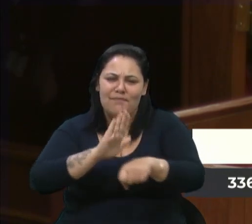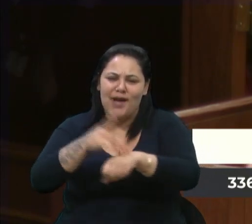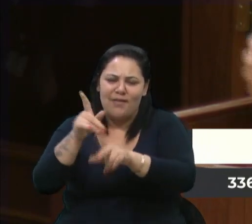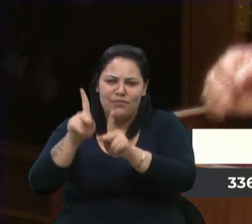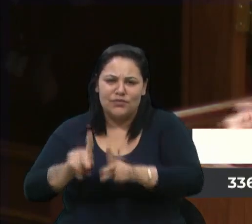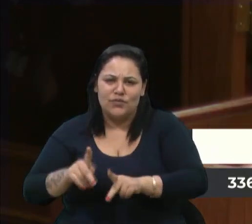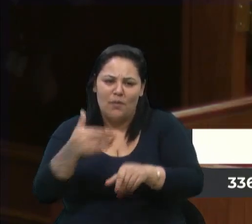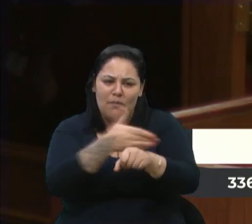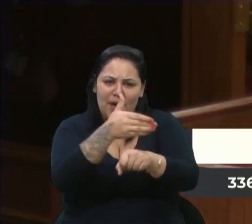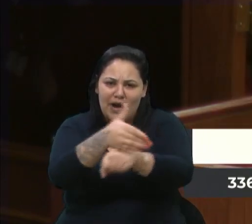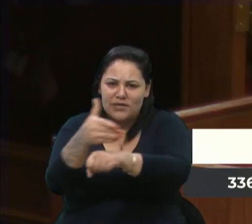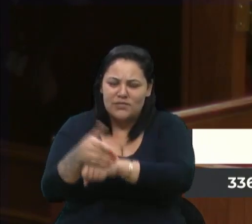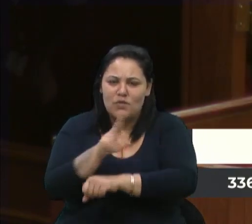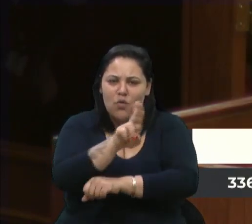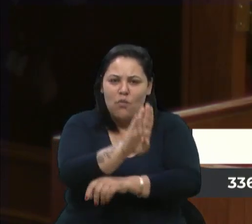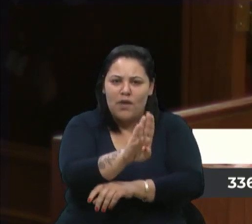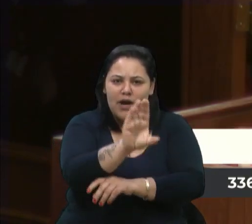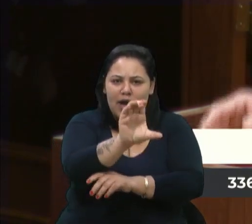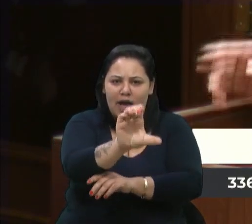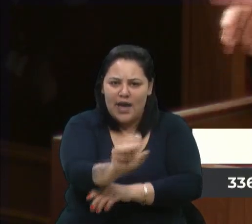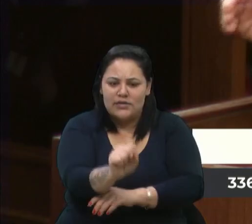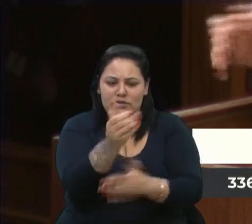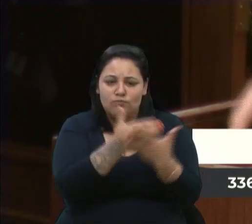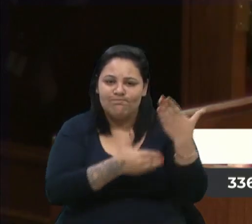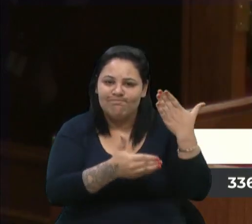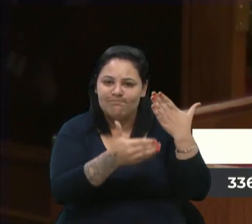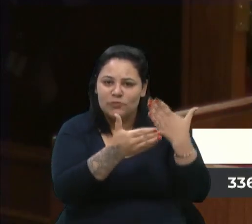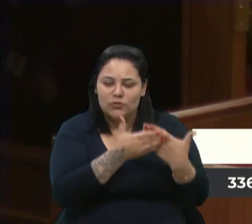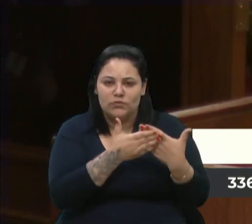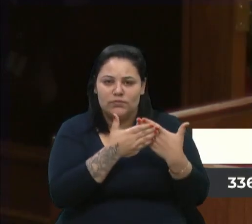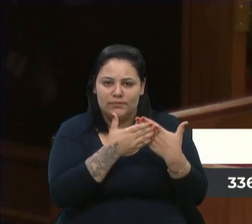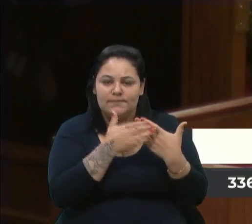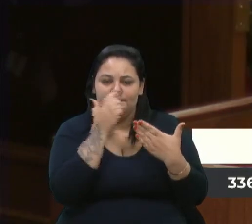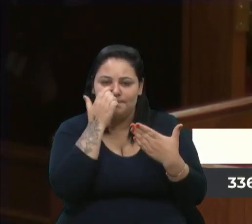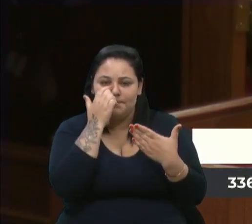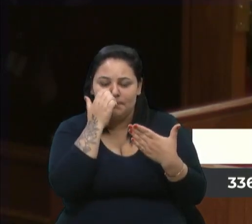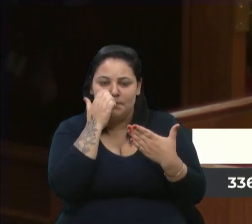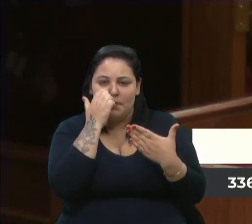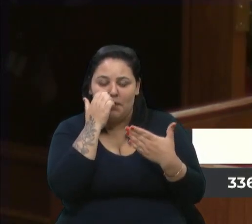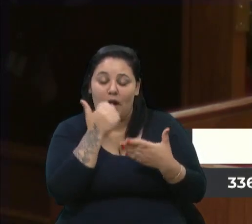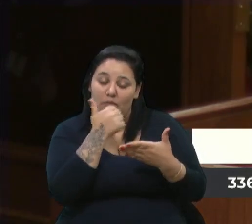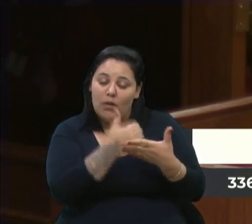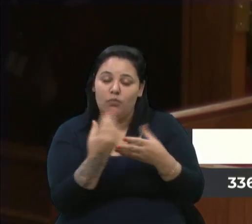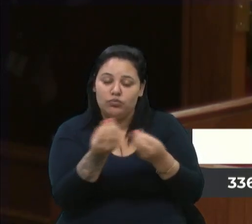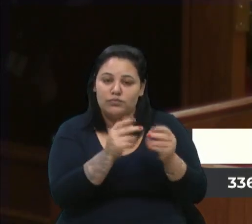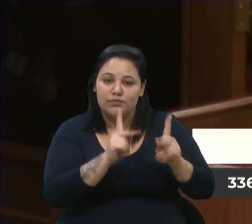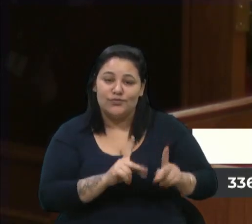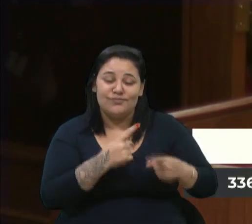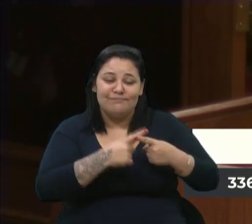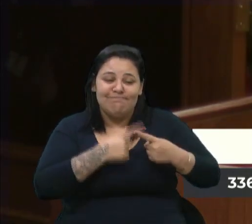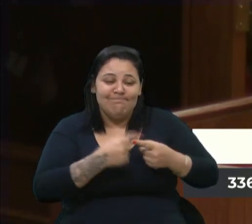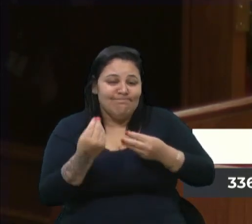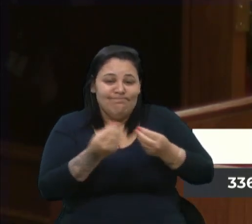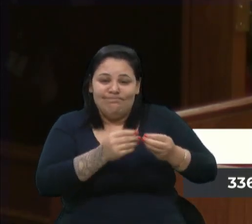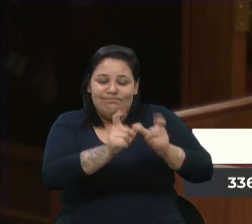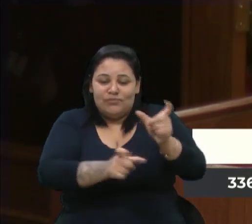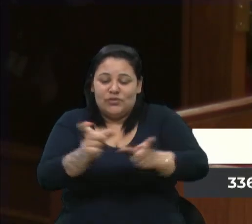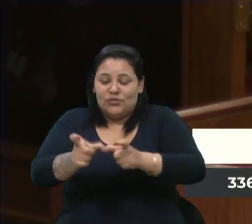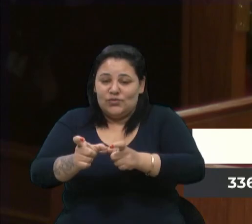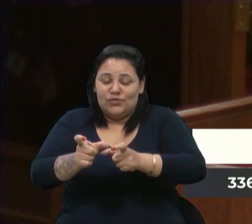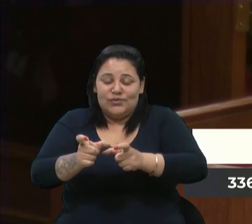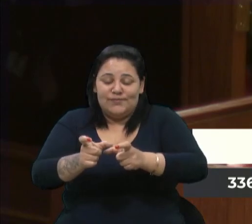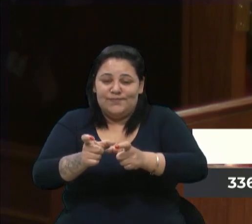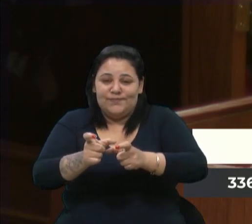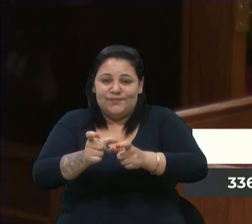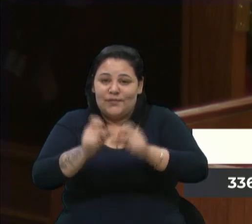outras unidades básicas de saúde não fique ali na frente das unidades básicas de saúde na madrugada, que ninguém merece levantar